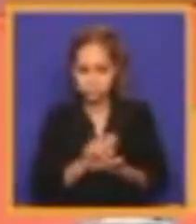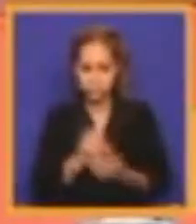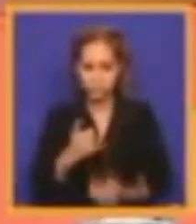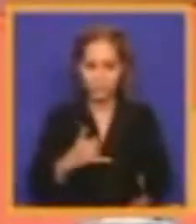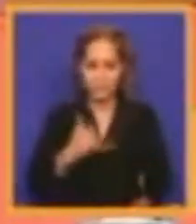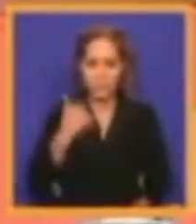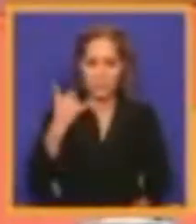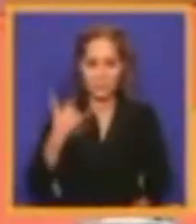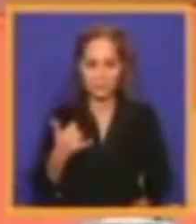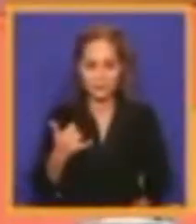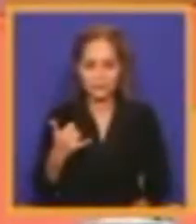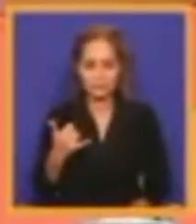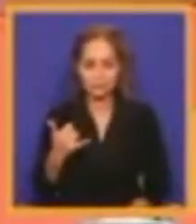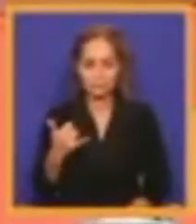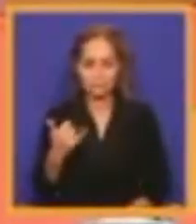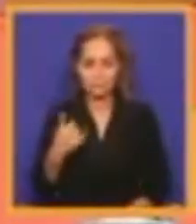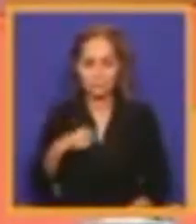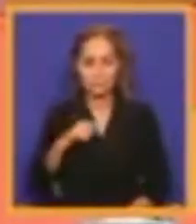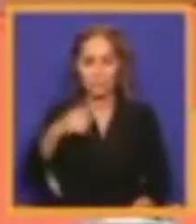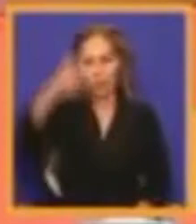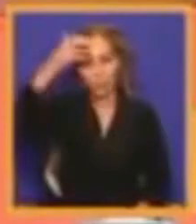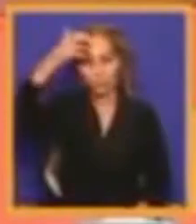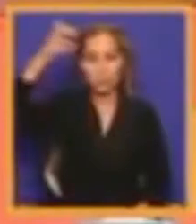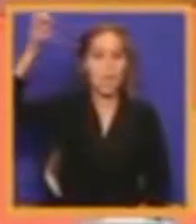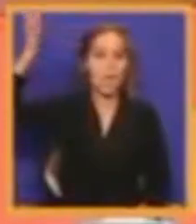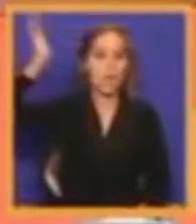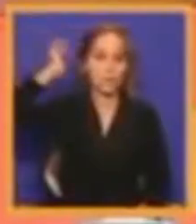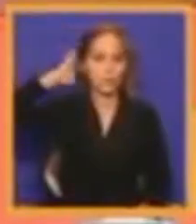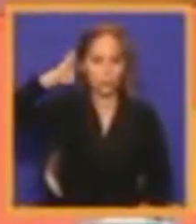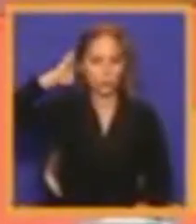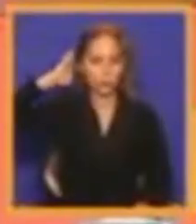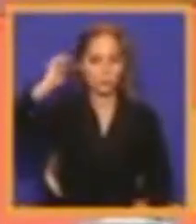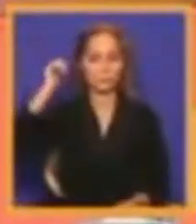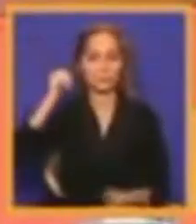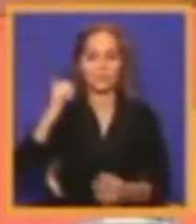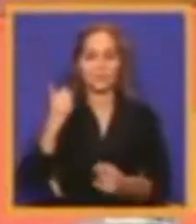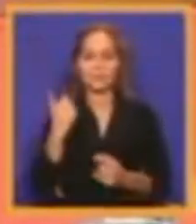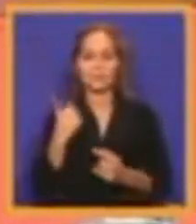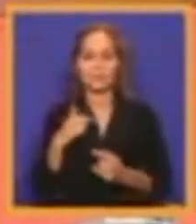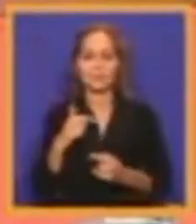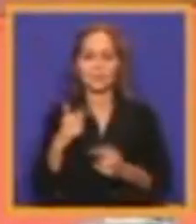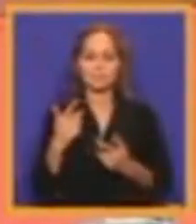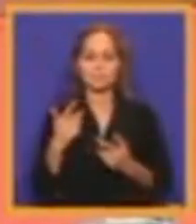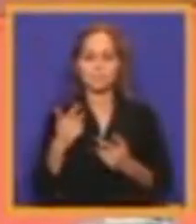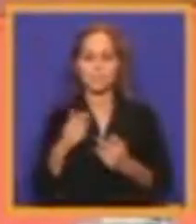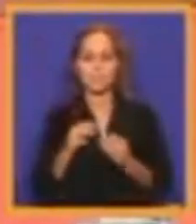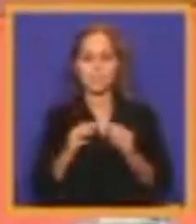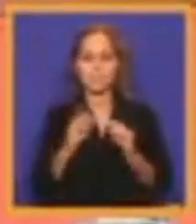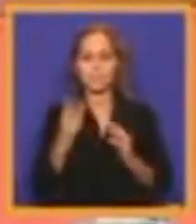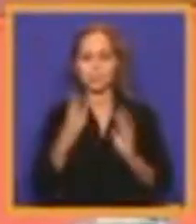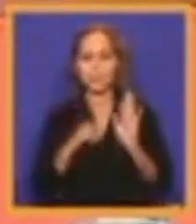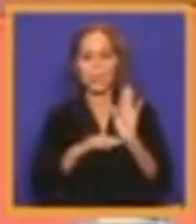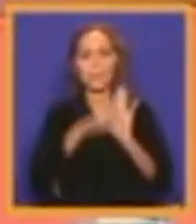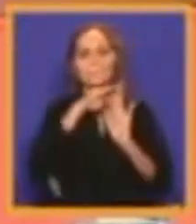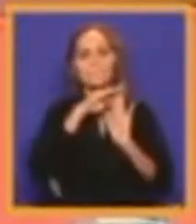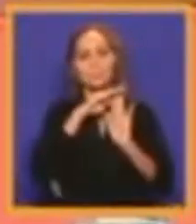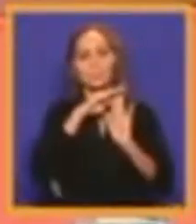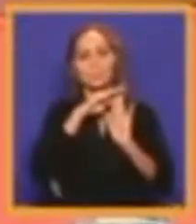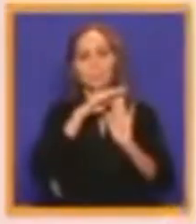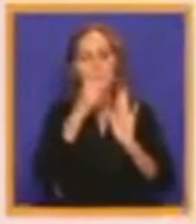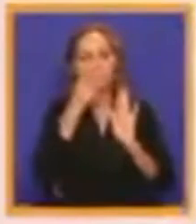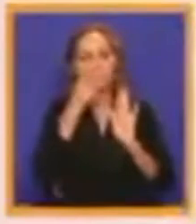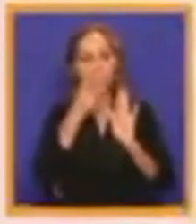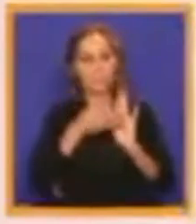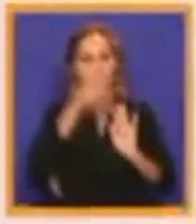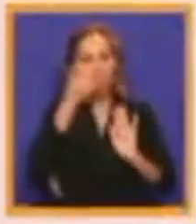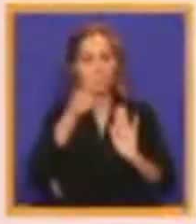seguir, vêm os leões. Os leões estão, vamos lá, nos três mais beneficiados do zodíaco para este